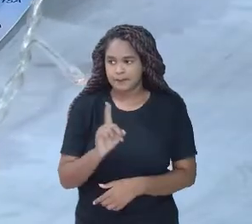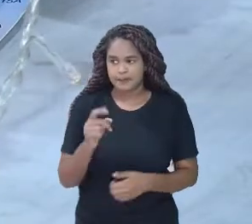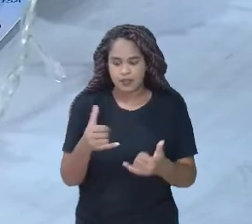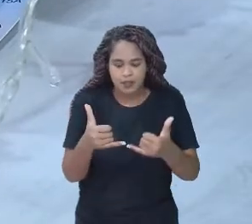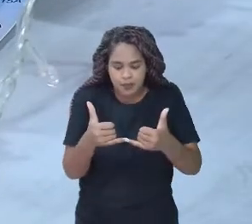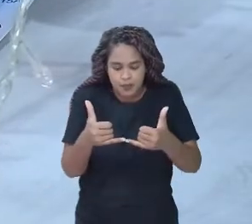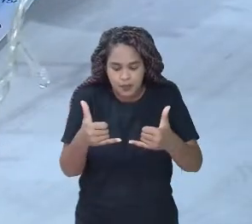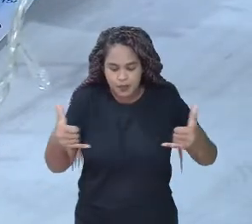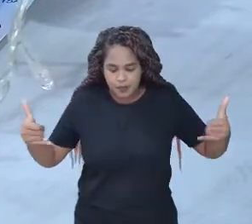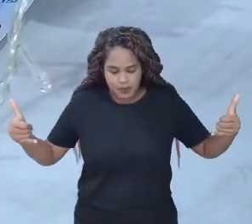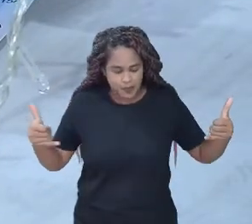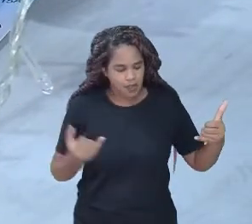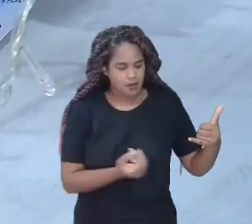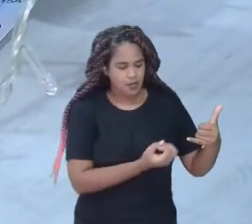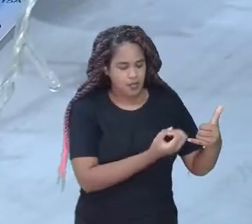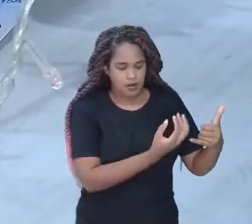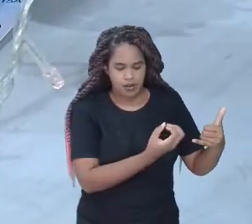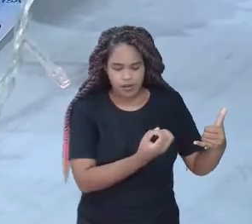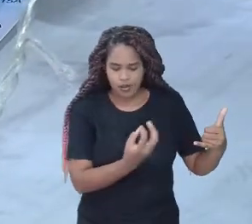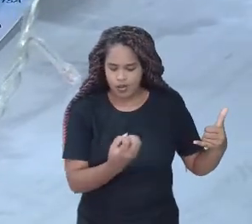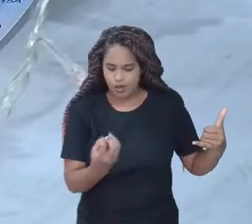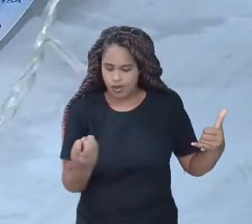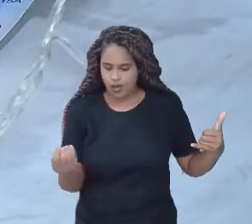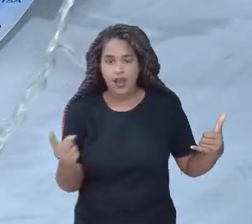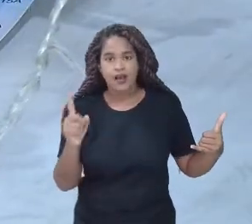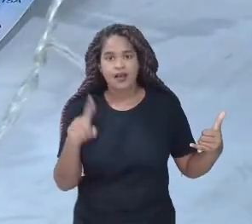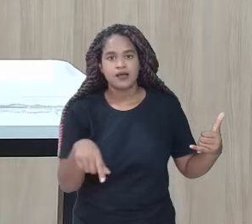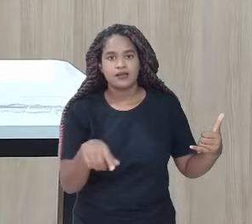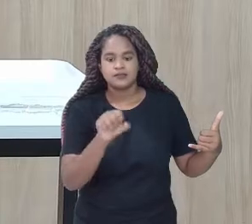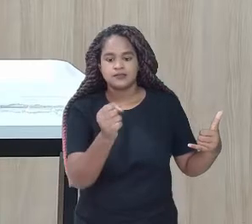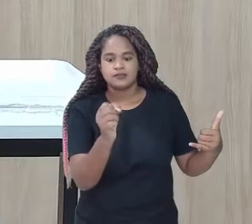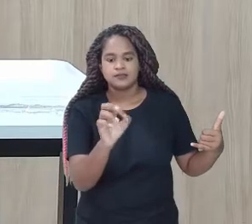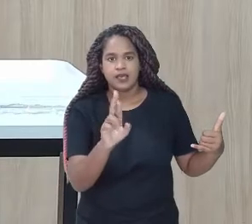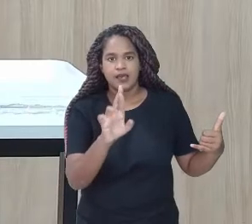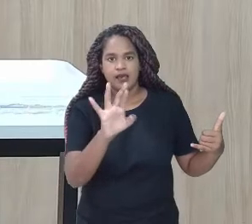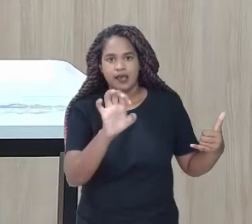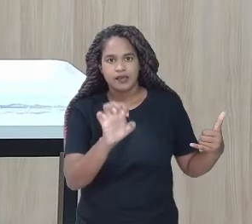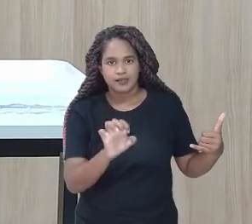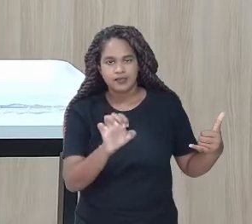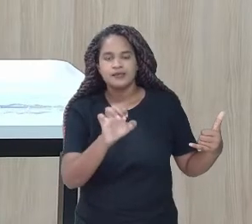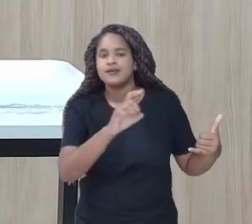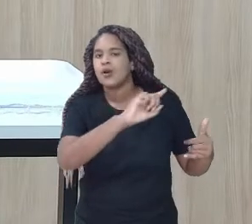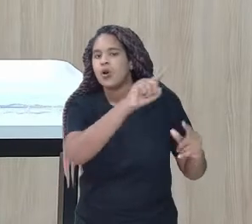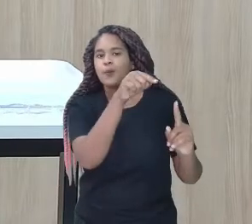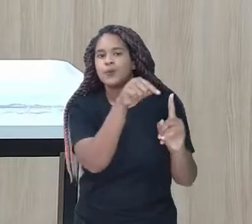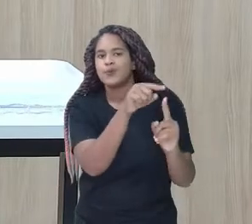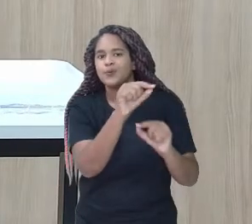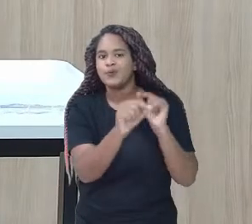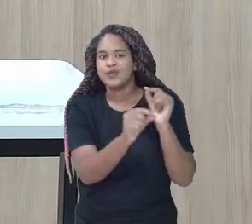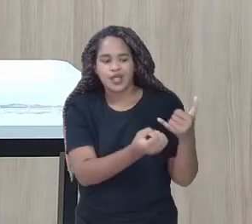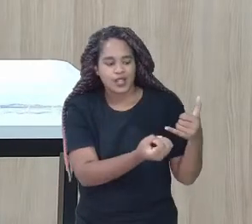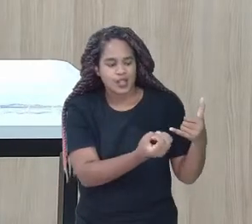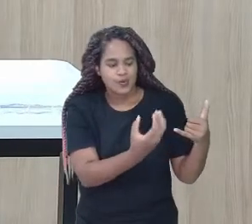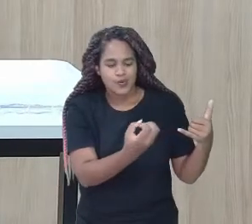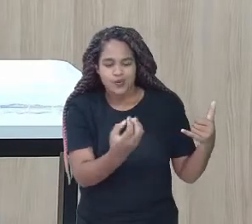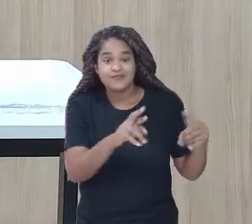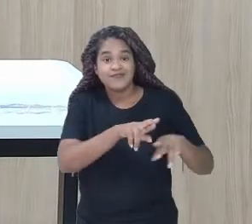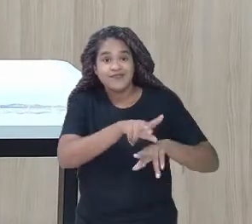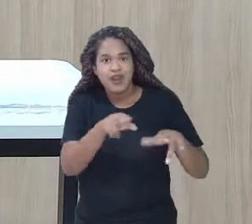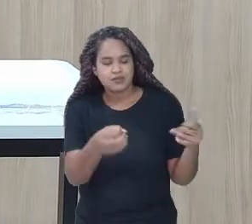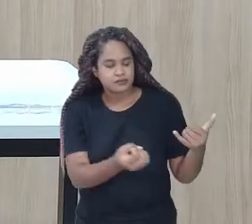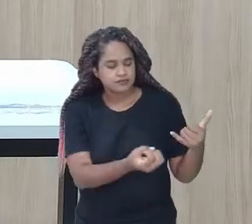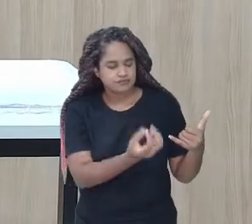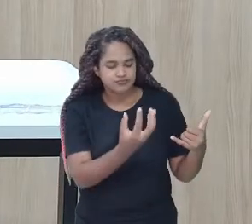ligados em série aqui, o circuito dele é em série. Então, para que as lâmpadas possam acender várias